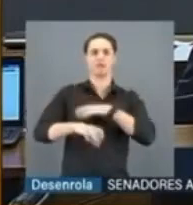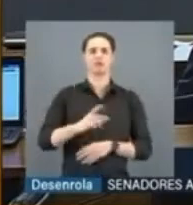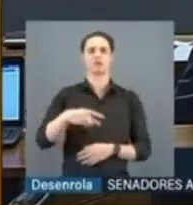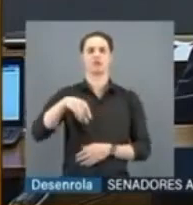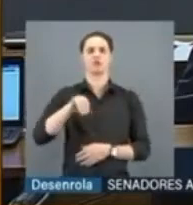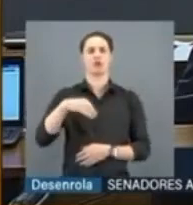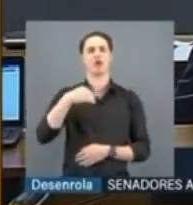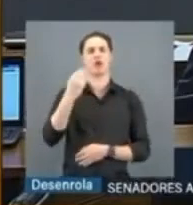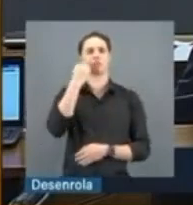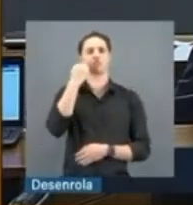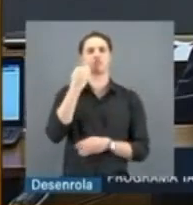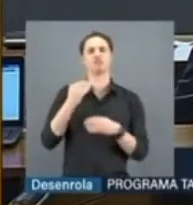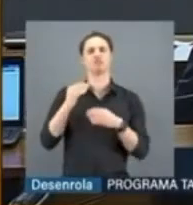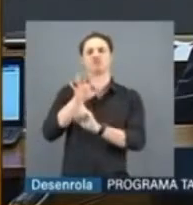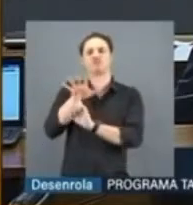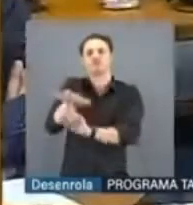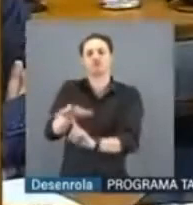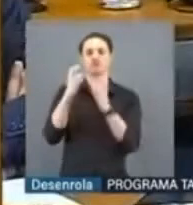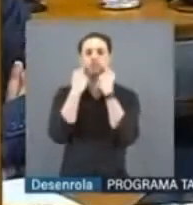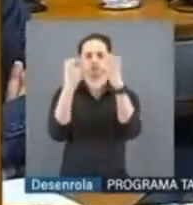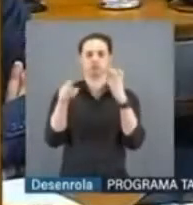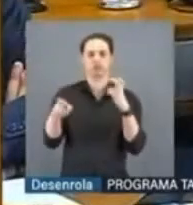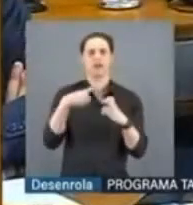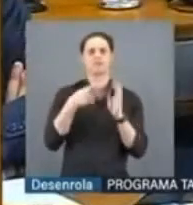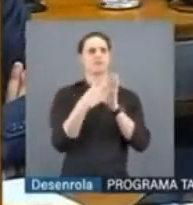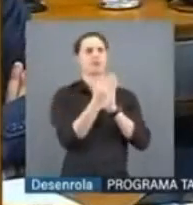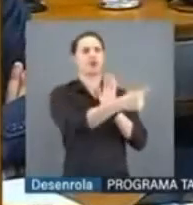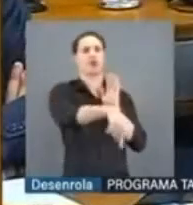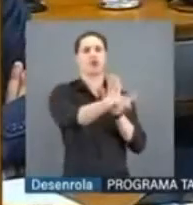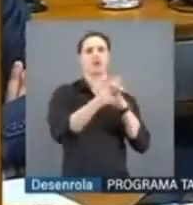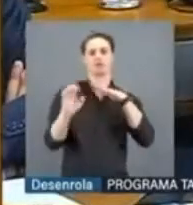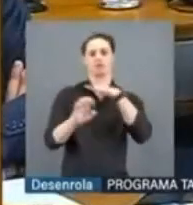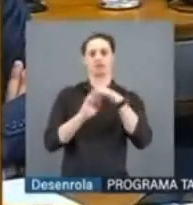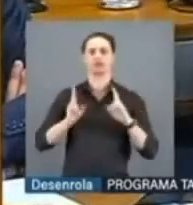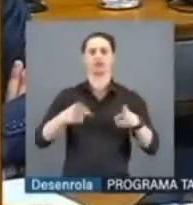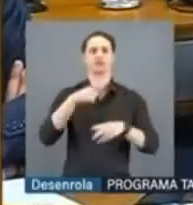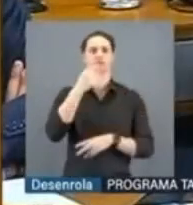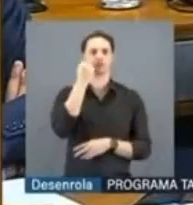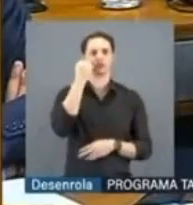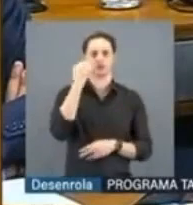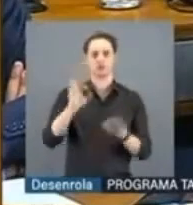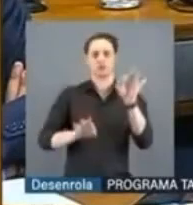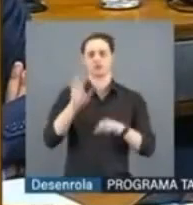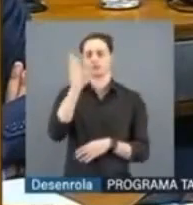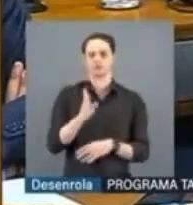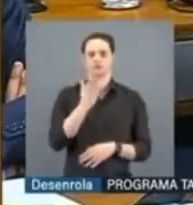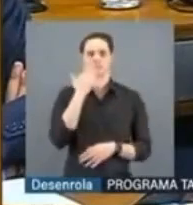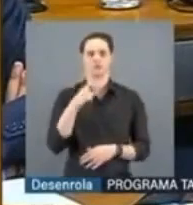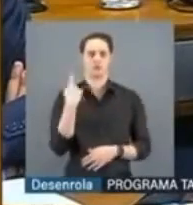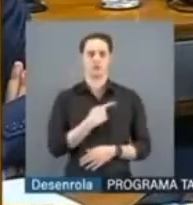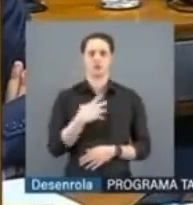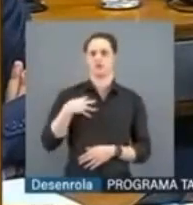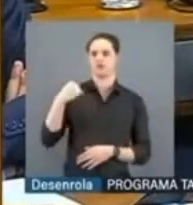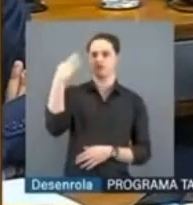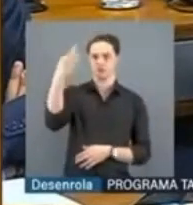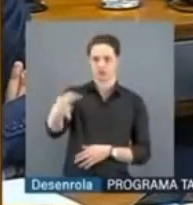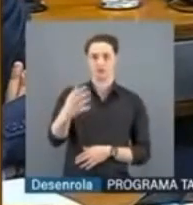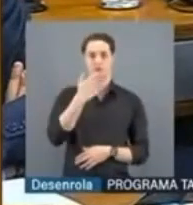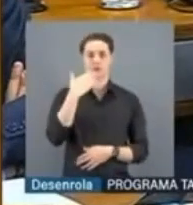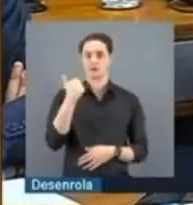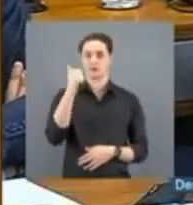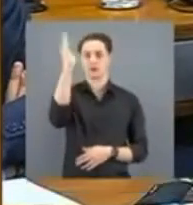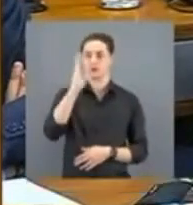tentar constranger o senhor e usar o senhor de exemplo para inúmeros outros empresários que sempre tentaram construir um Brasil melhor para os nossos filhos e para os nossos netos. Brasil melhor,